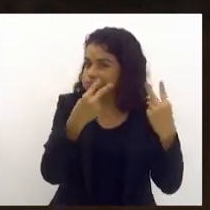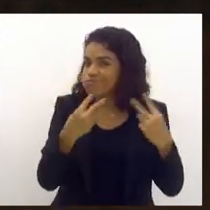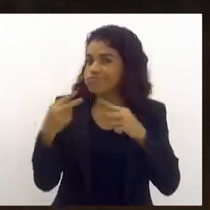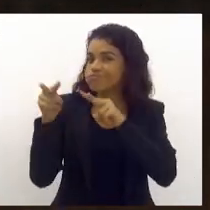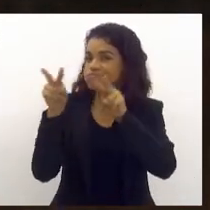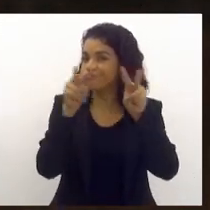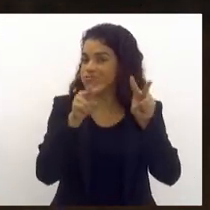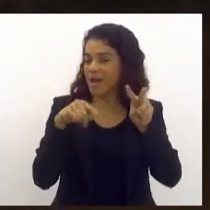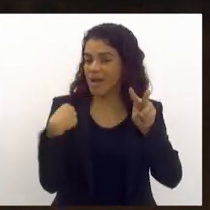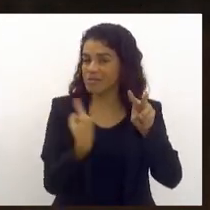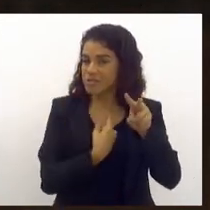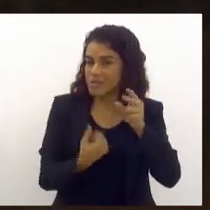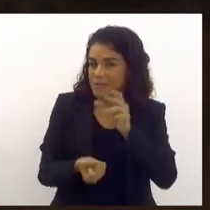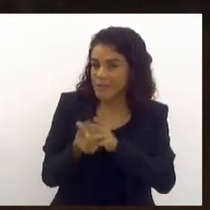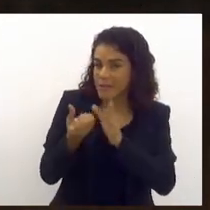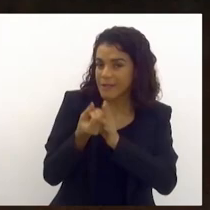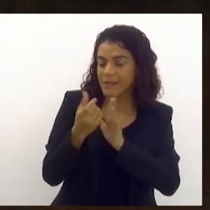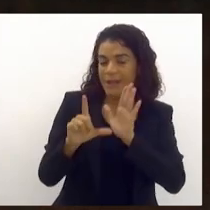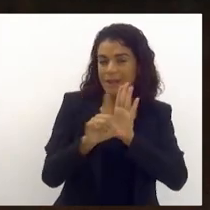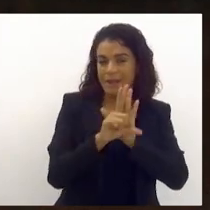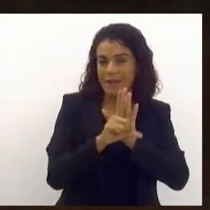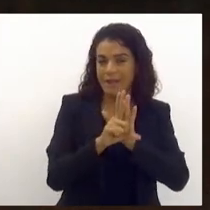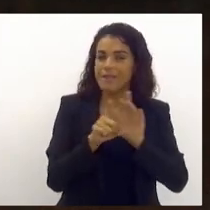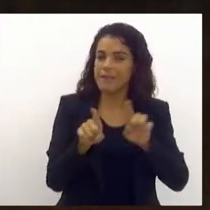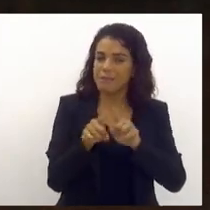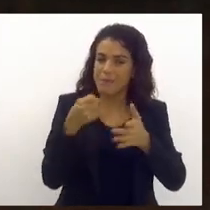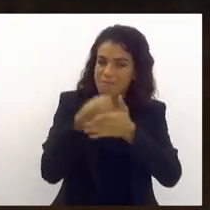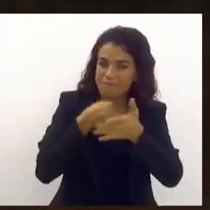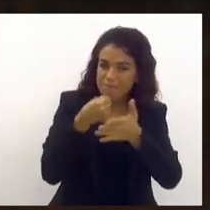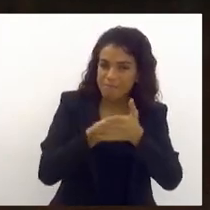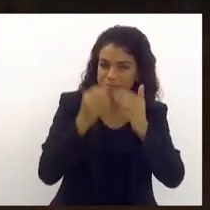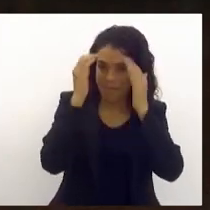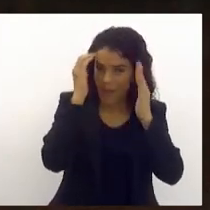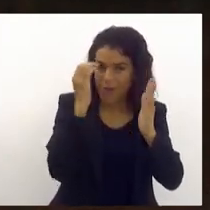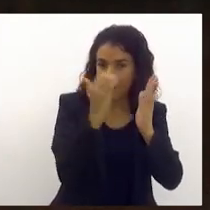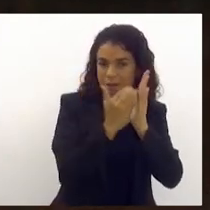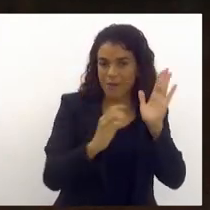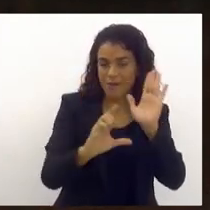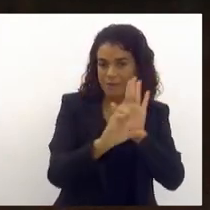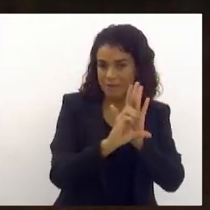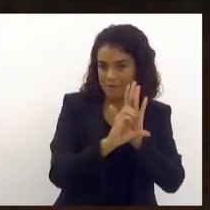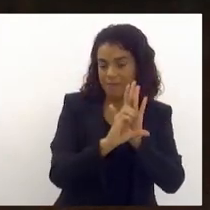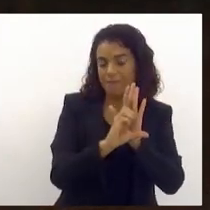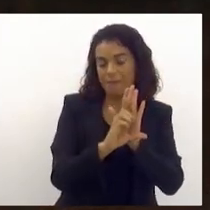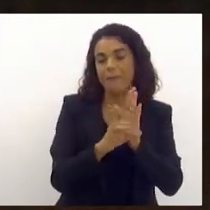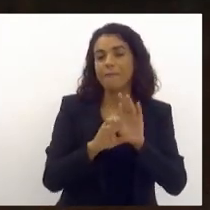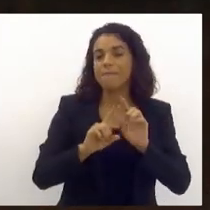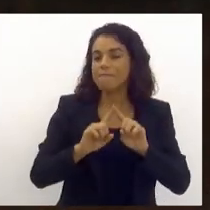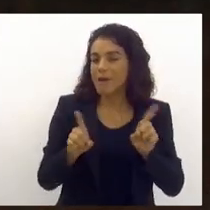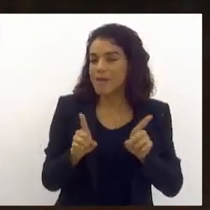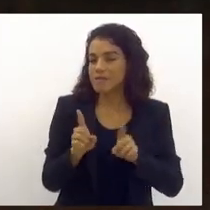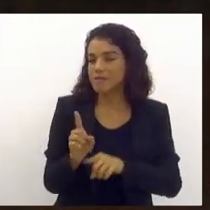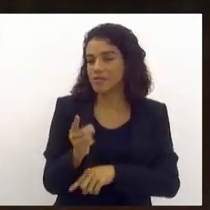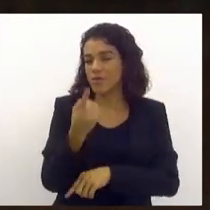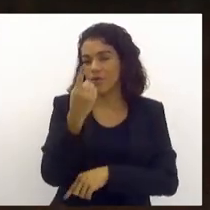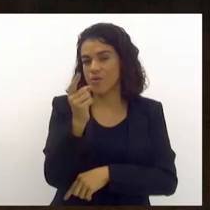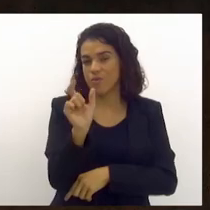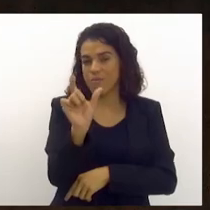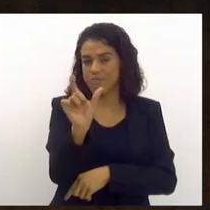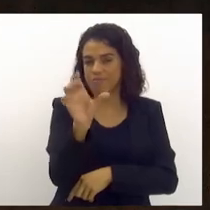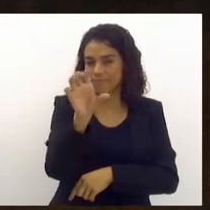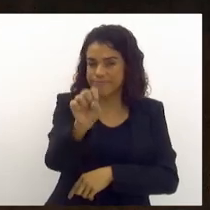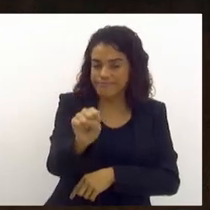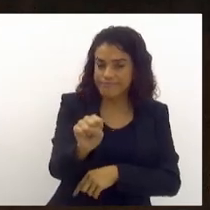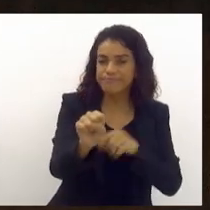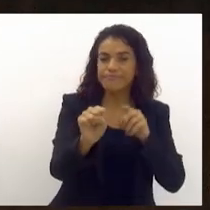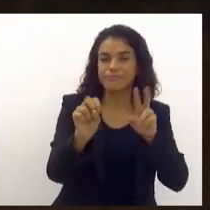fazemos leis, brigamos pelo seu cumprimento, eu acho que, eu mais adiante vou falar, mas eu acho que uma palavra sua, em nome